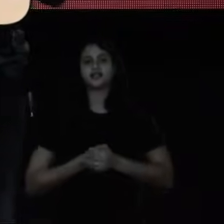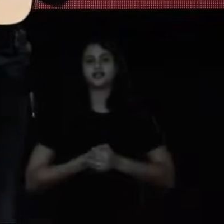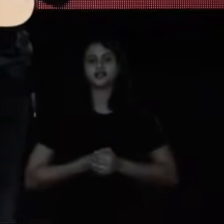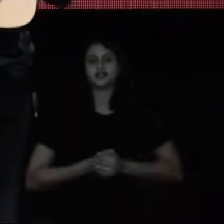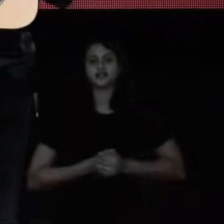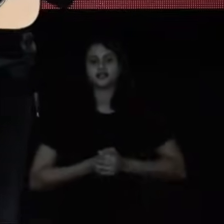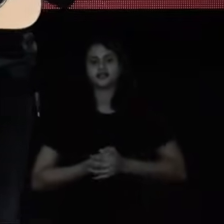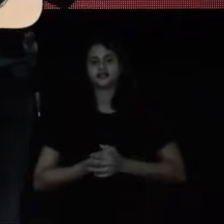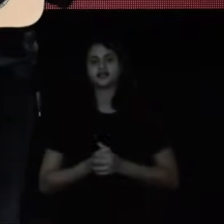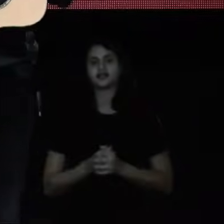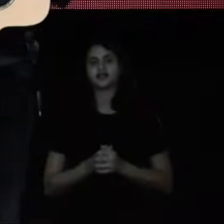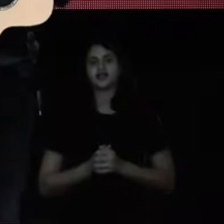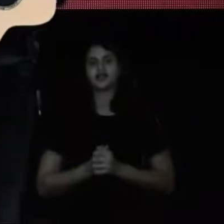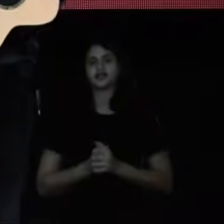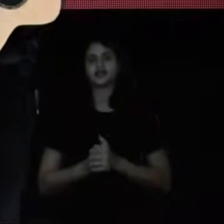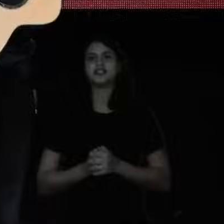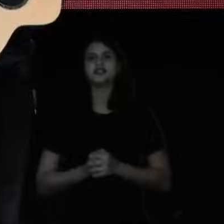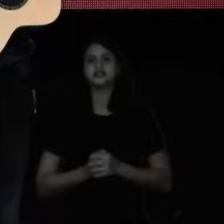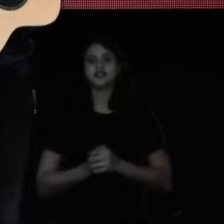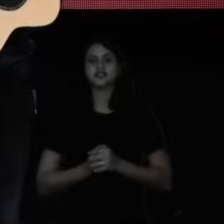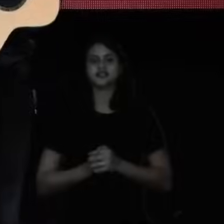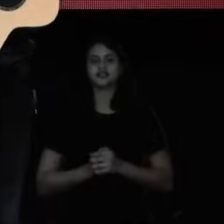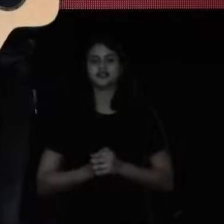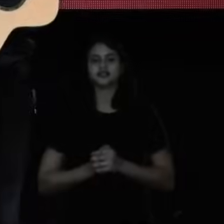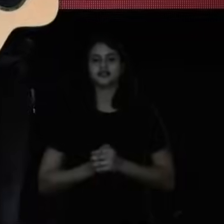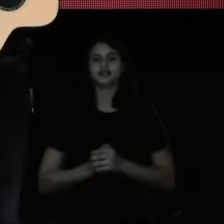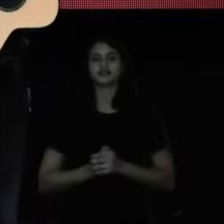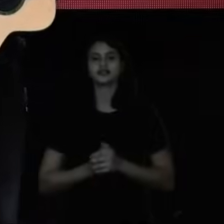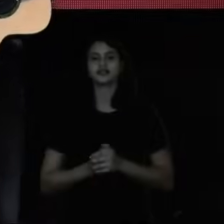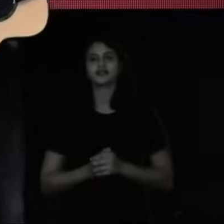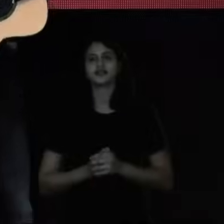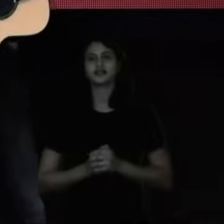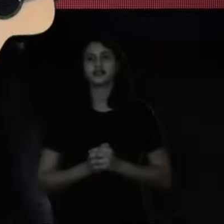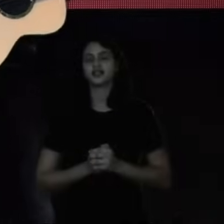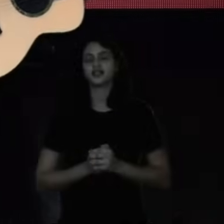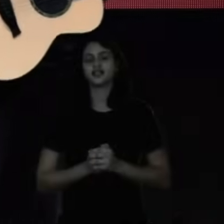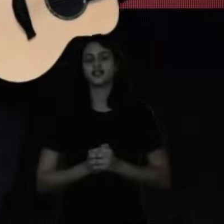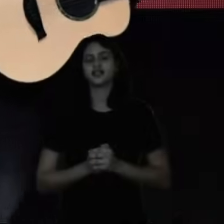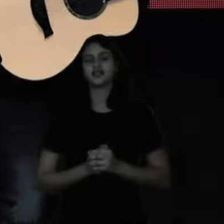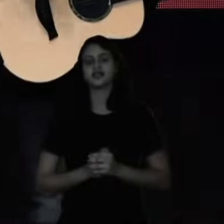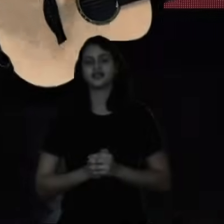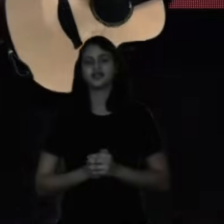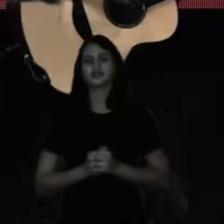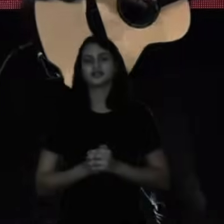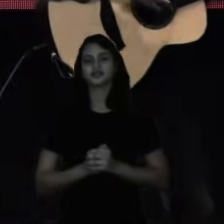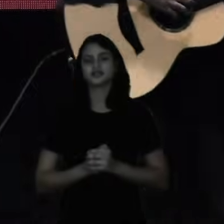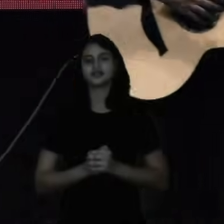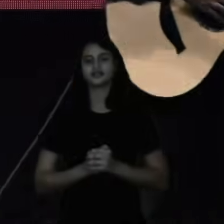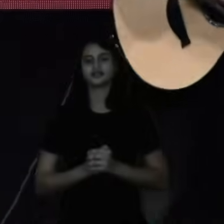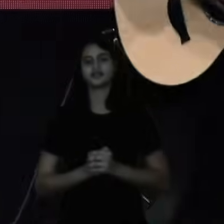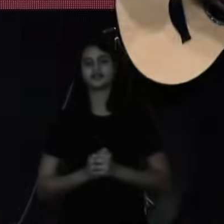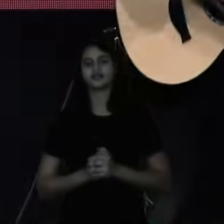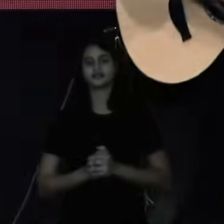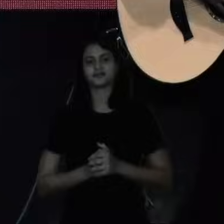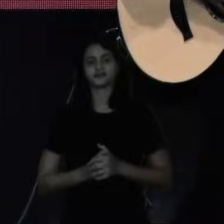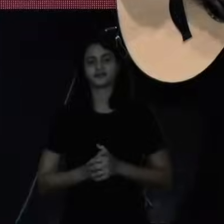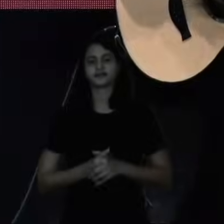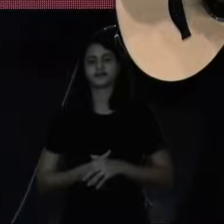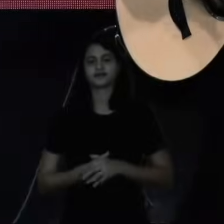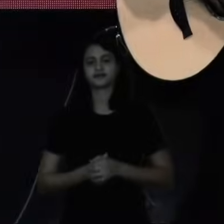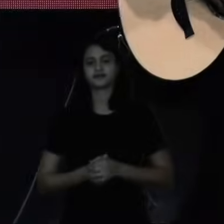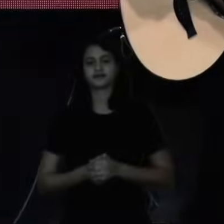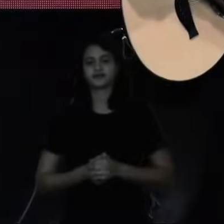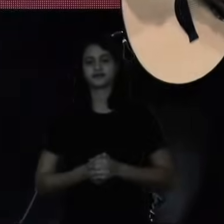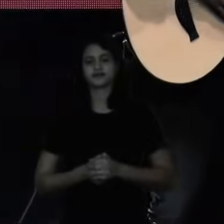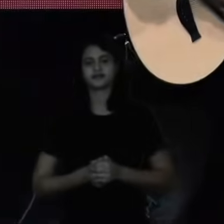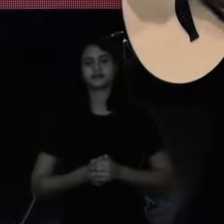quem eu sou e que eu não sou melhor aos olhos de Deus do que aquele assaltante